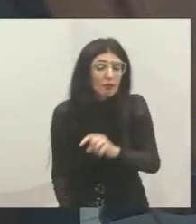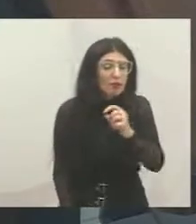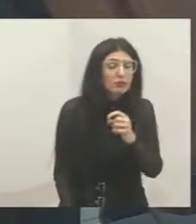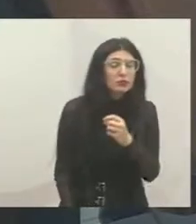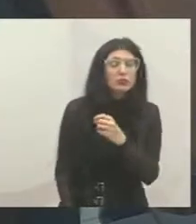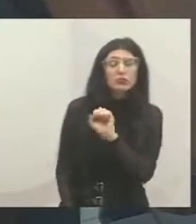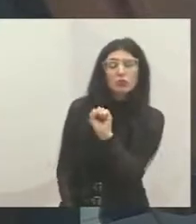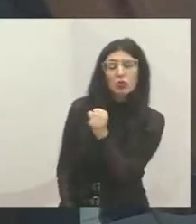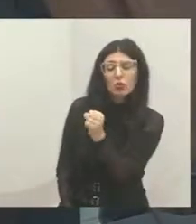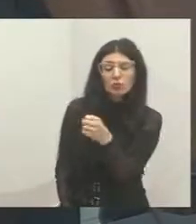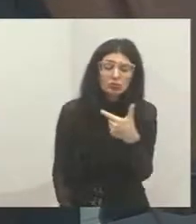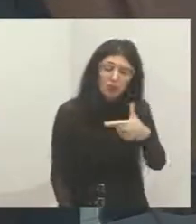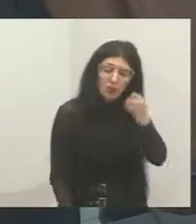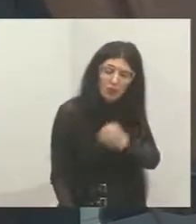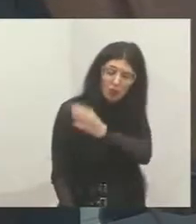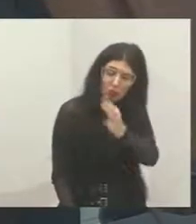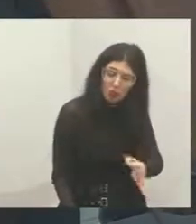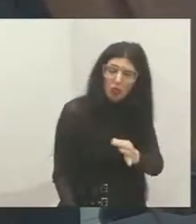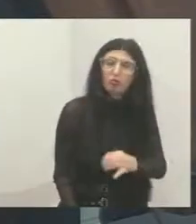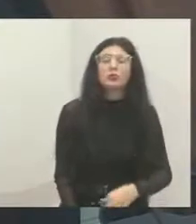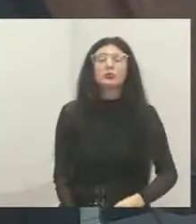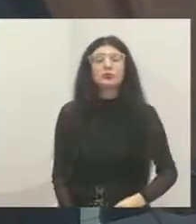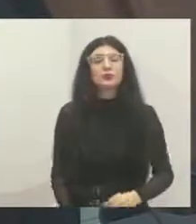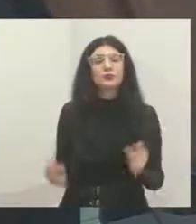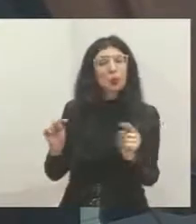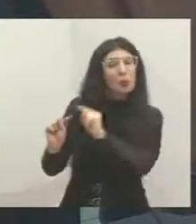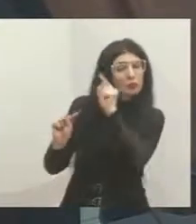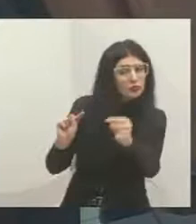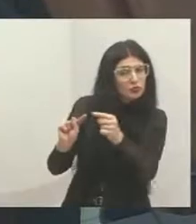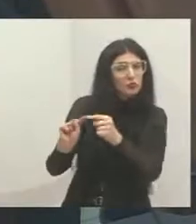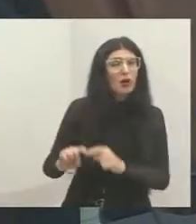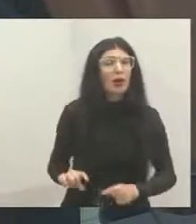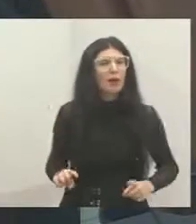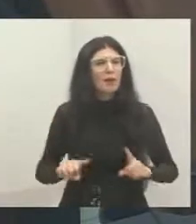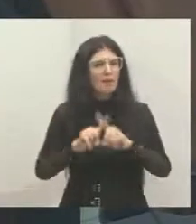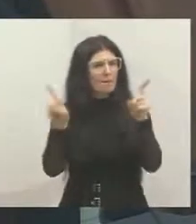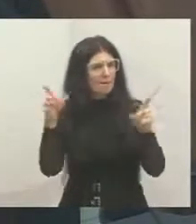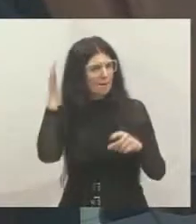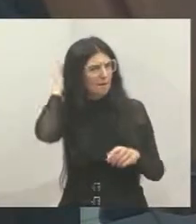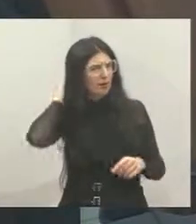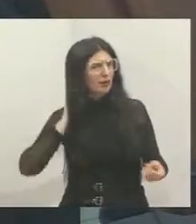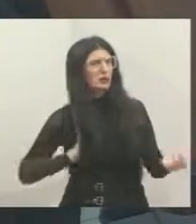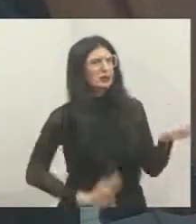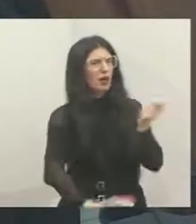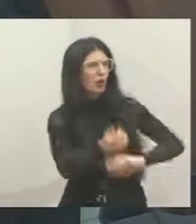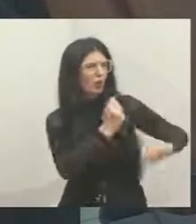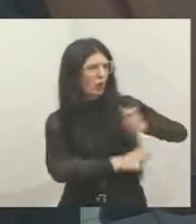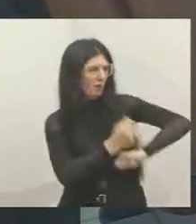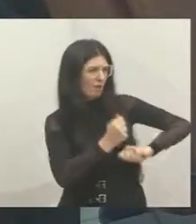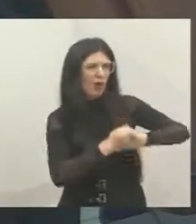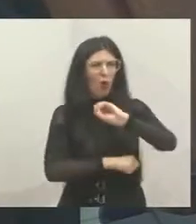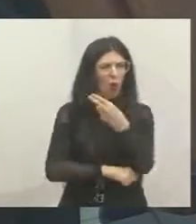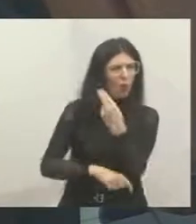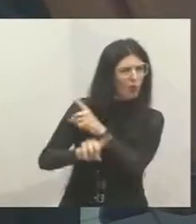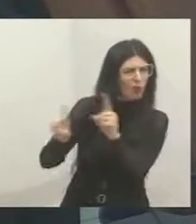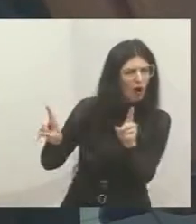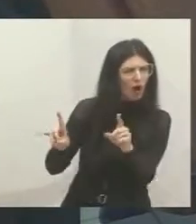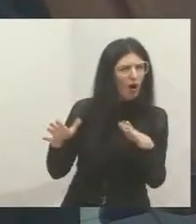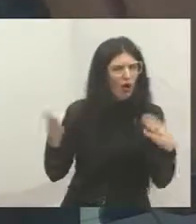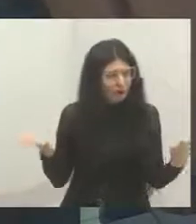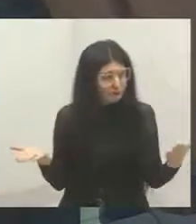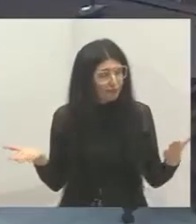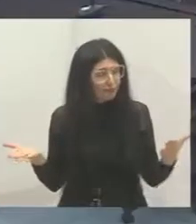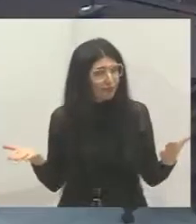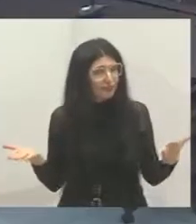44,82% do orçamento previsto. Eu posso entender que isso houve uma economia ou não? Então,